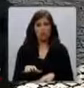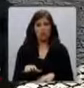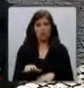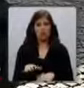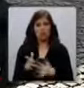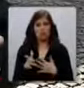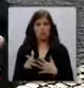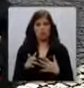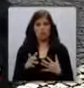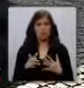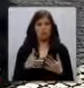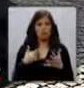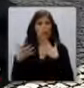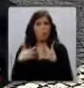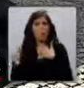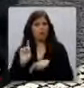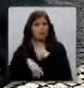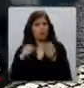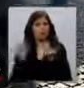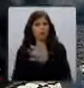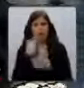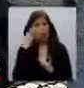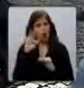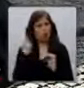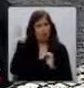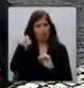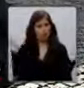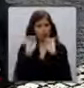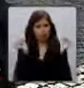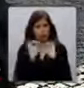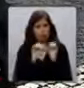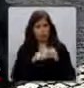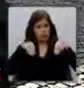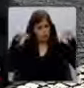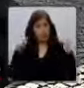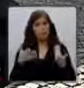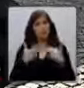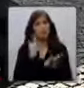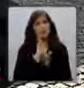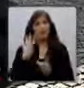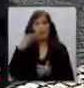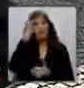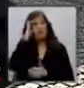na relação com os jornalistas, muito provavelmente não estarão aqui presentes. Mas só por volta das 16 horas será conhecido